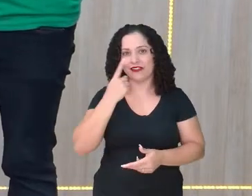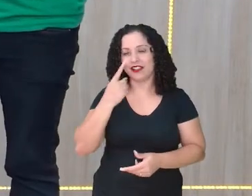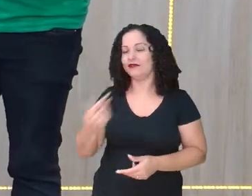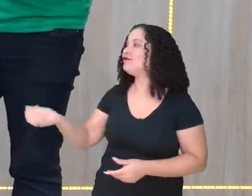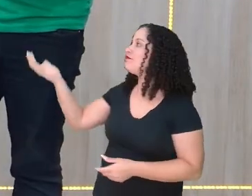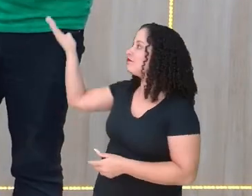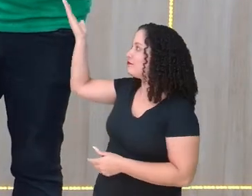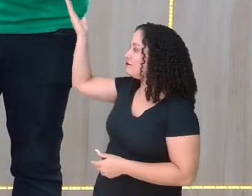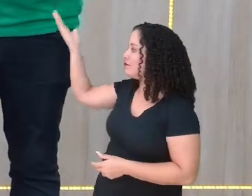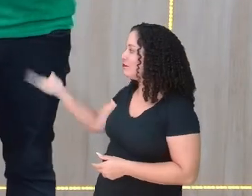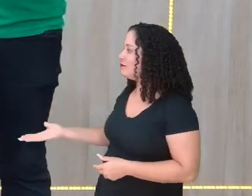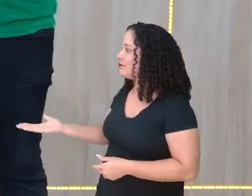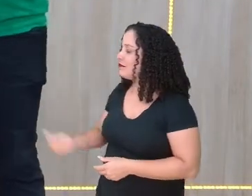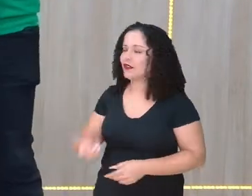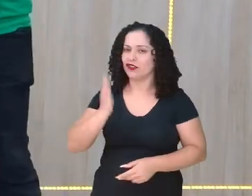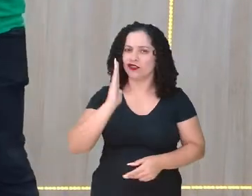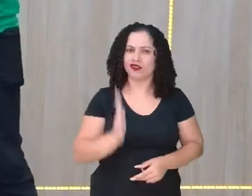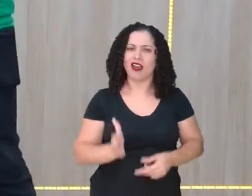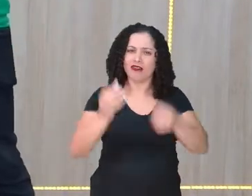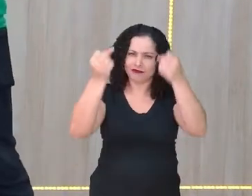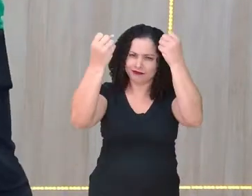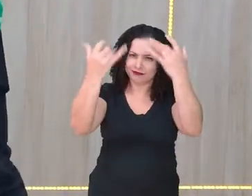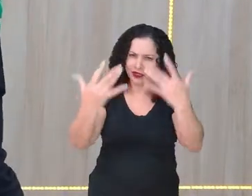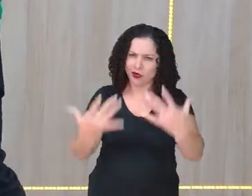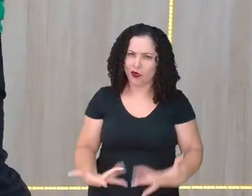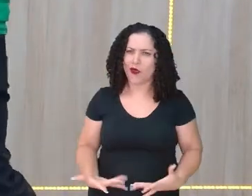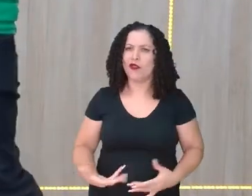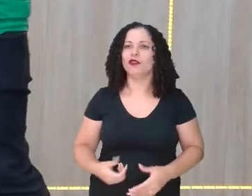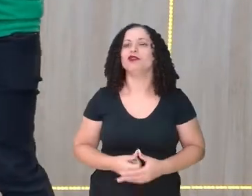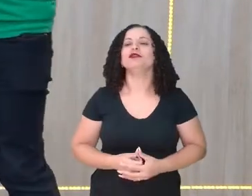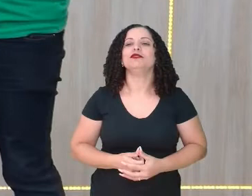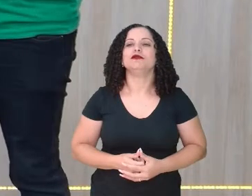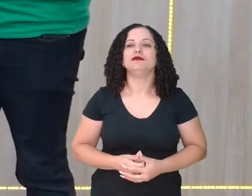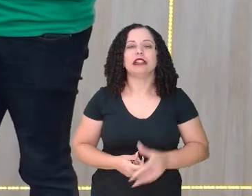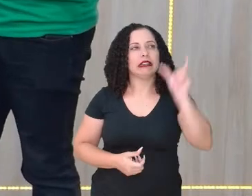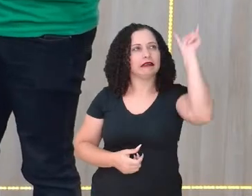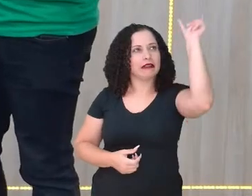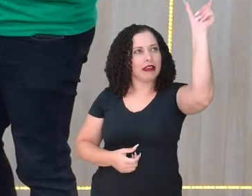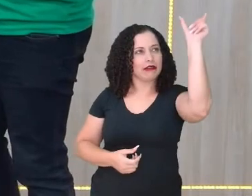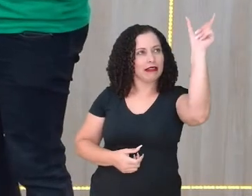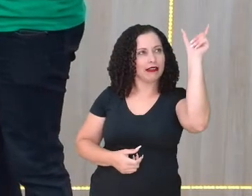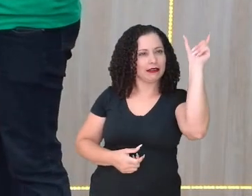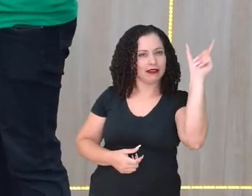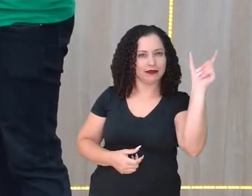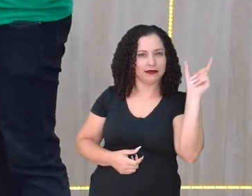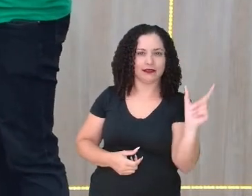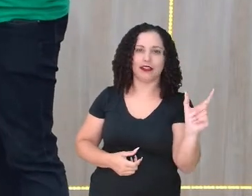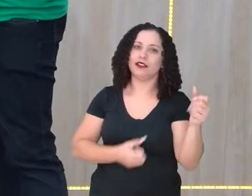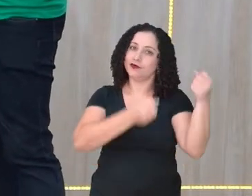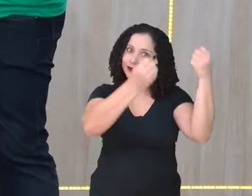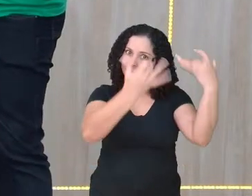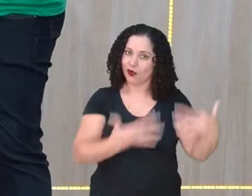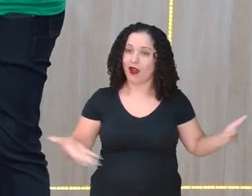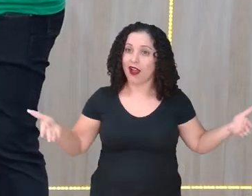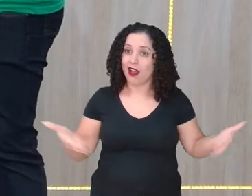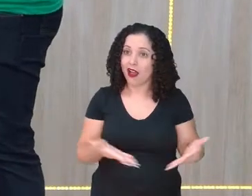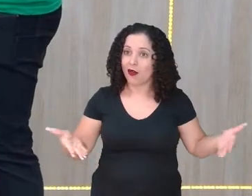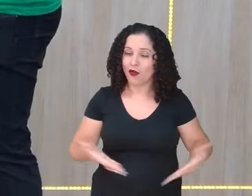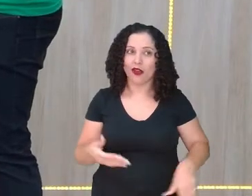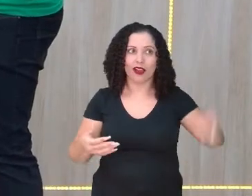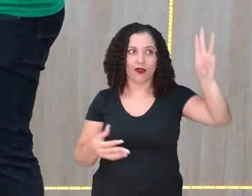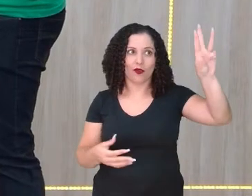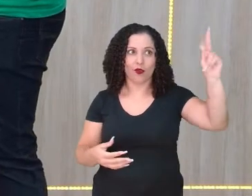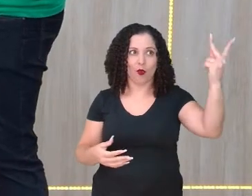aqui alguns, né? O what, o which, nós vimos o what for, nós vimos o when, nós vimos o where e agora nós estamos vendo o